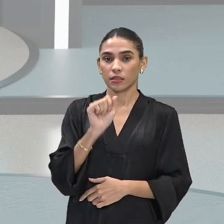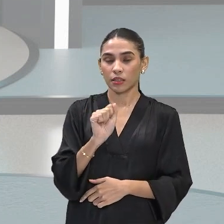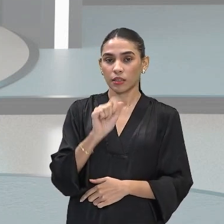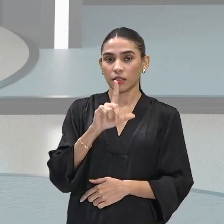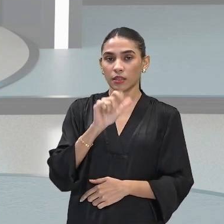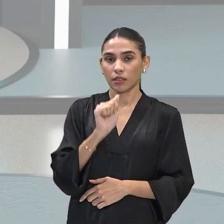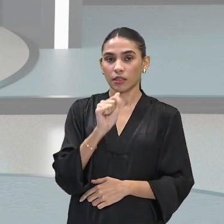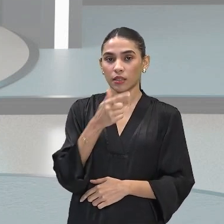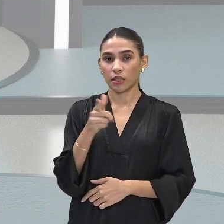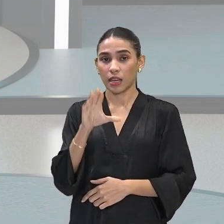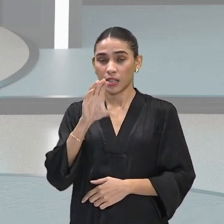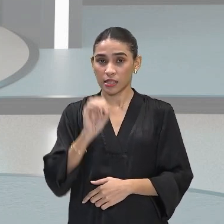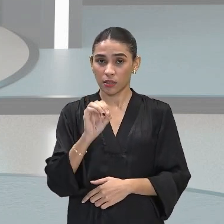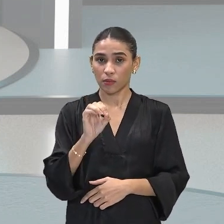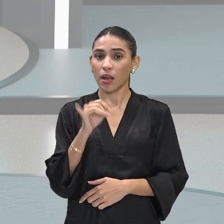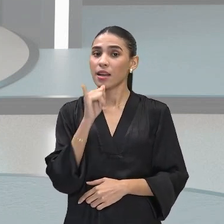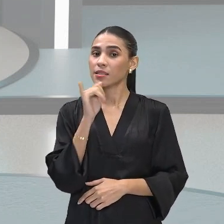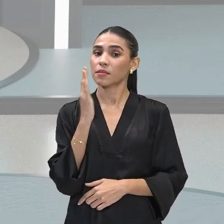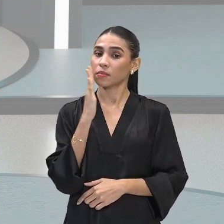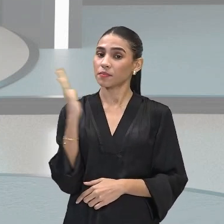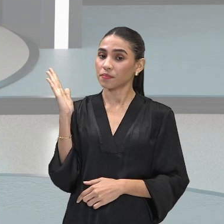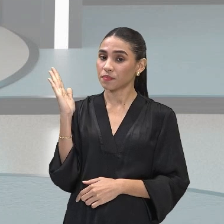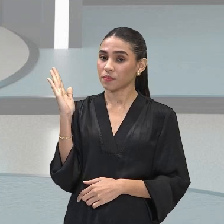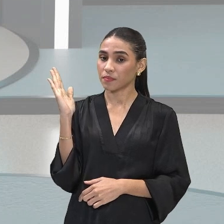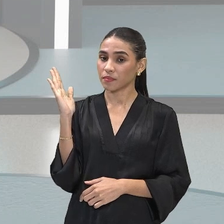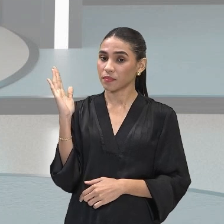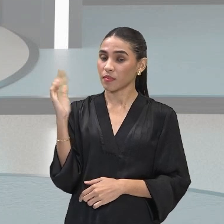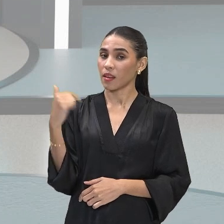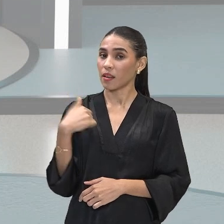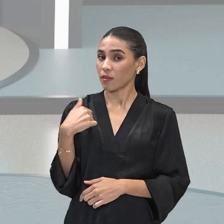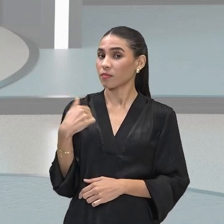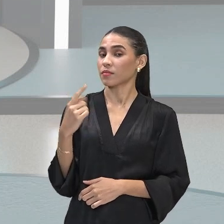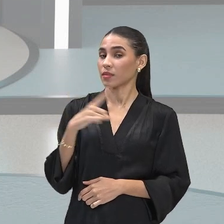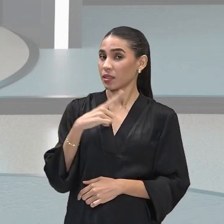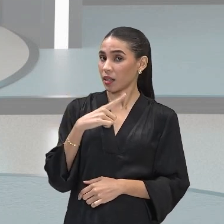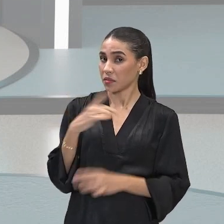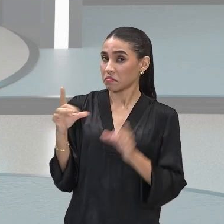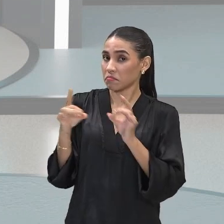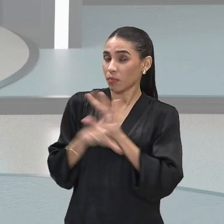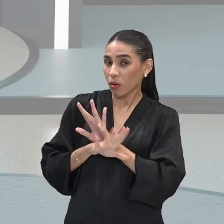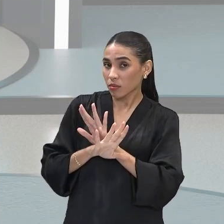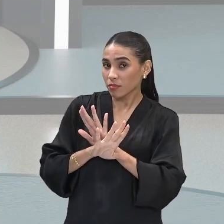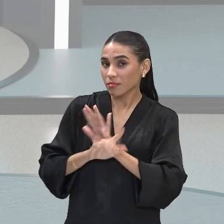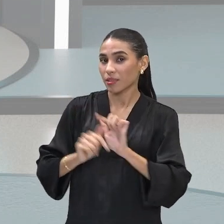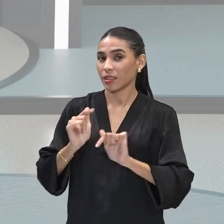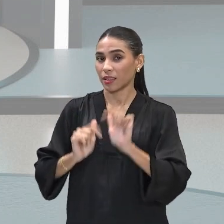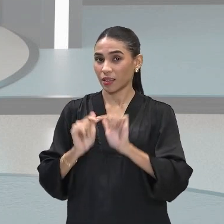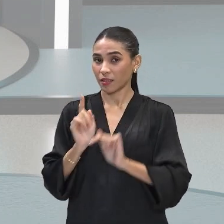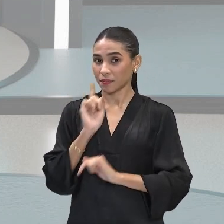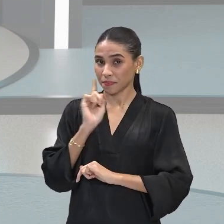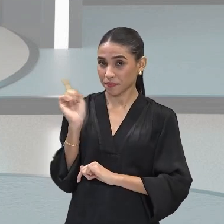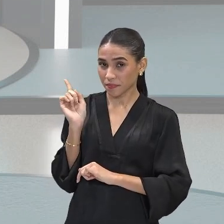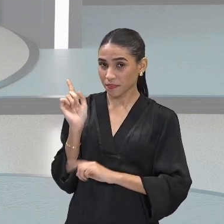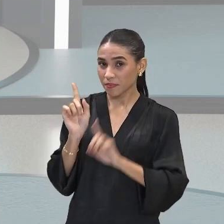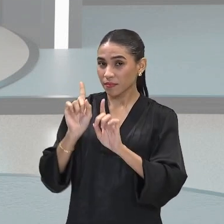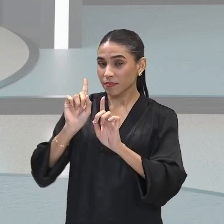exatamente isso. Eu tenho coisas prontas e elas só